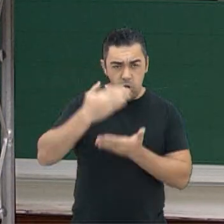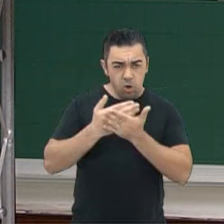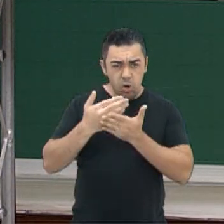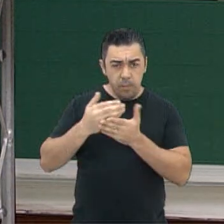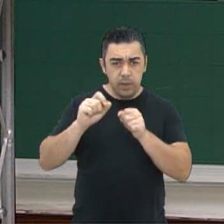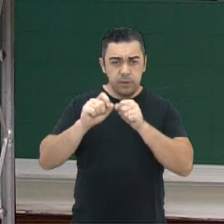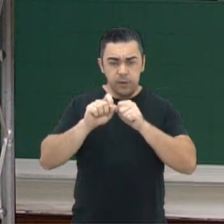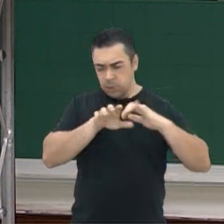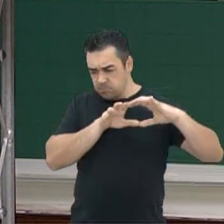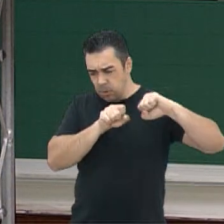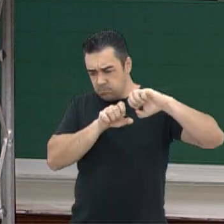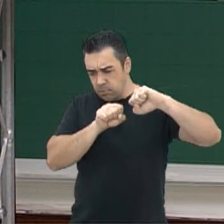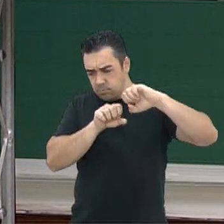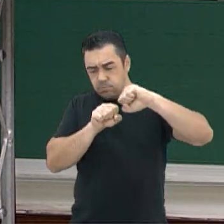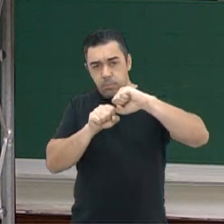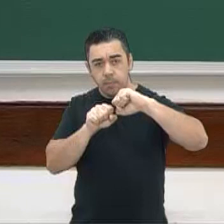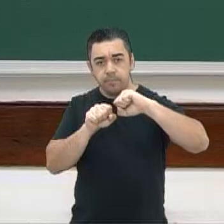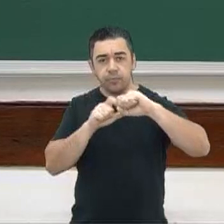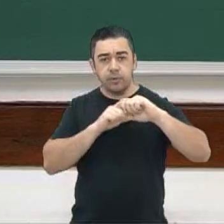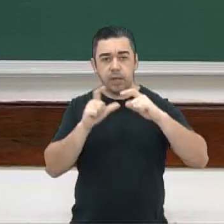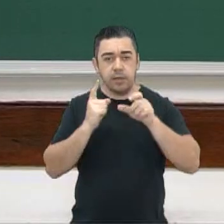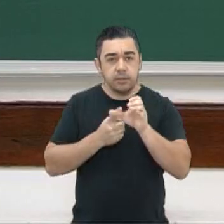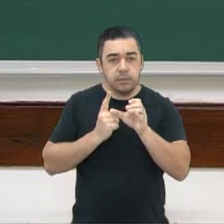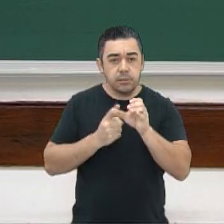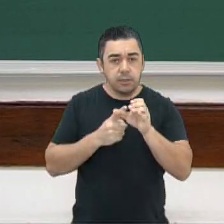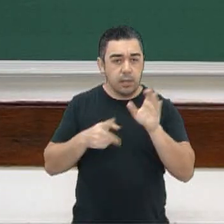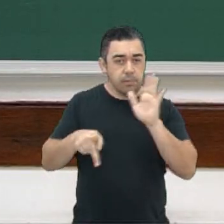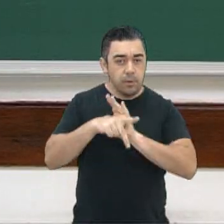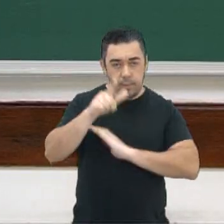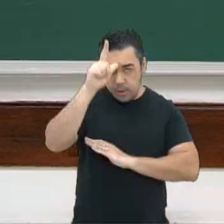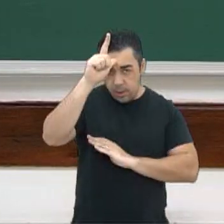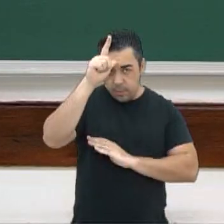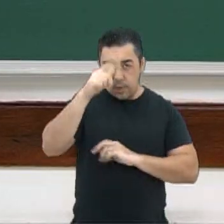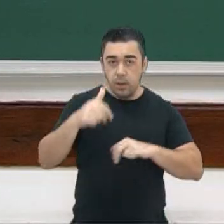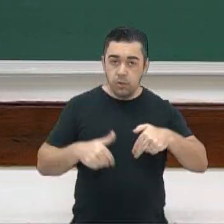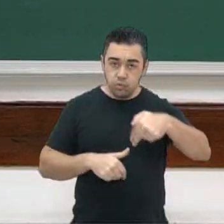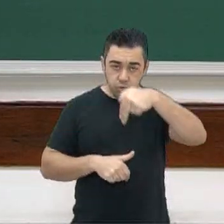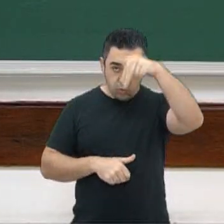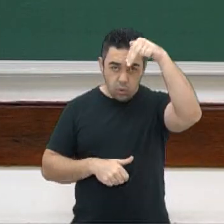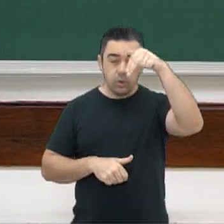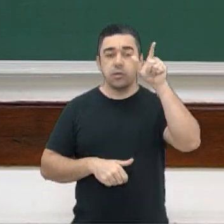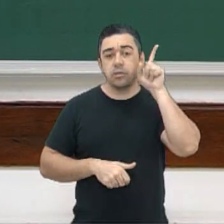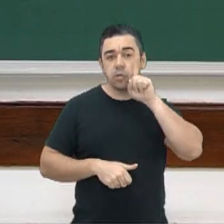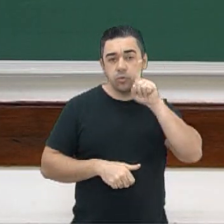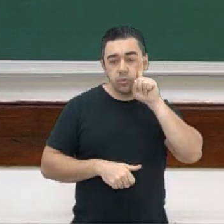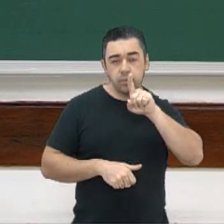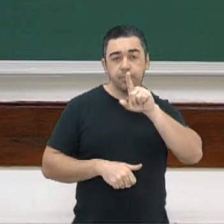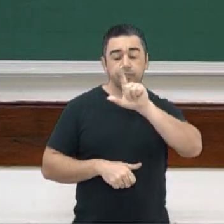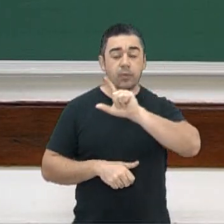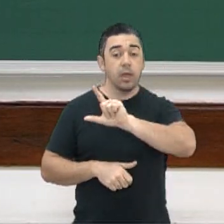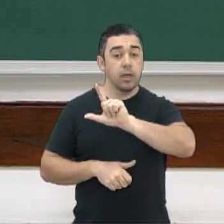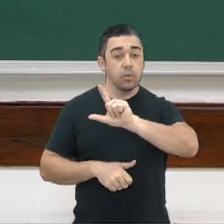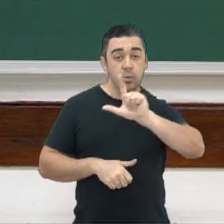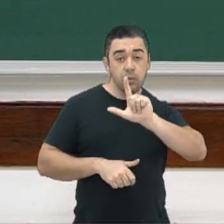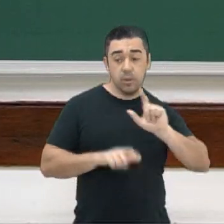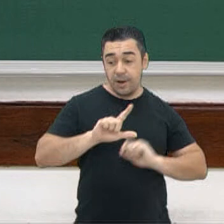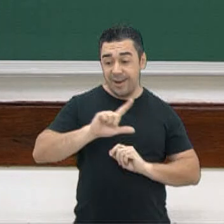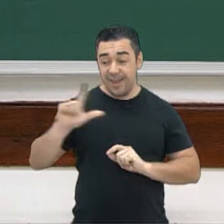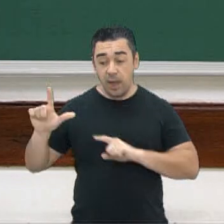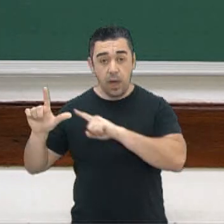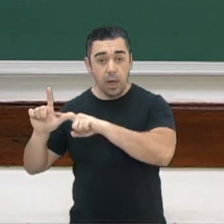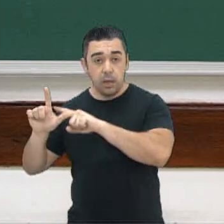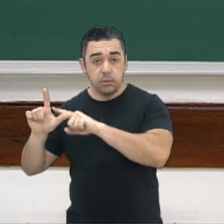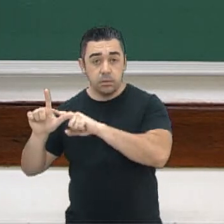fazer um cerco contra Berlim. Do lado norte, os Estados Unidos, os aliados, e do lado leste, a